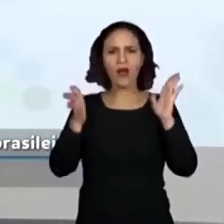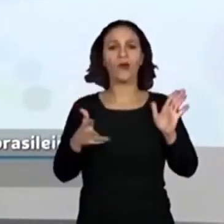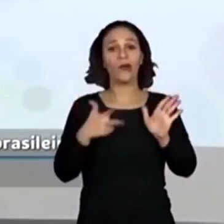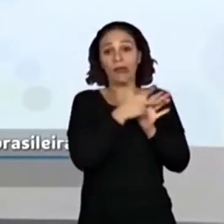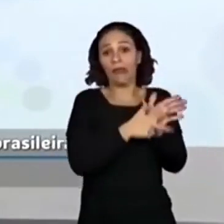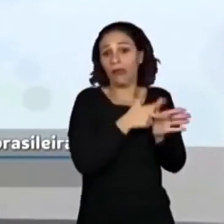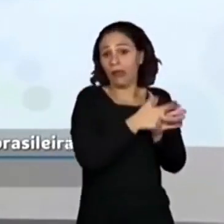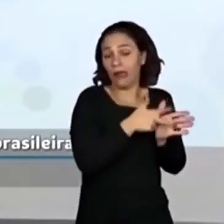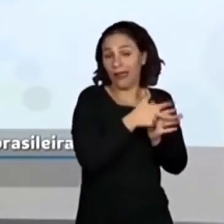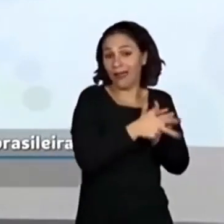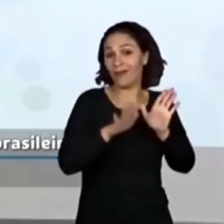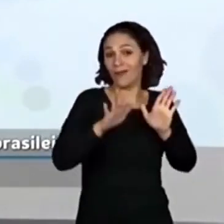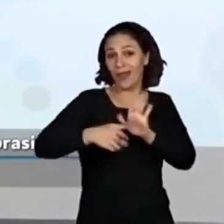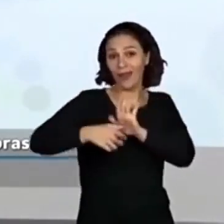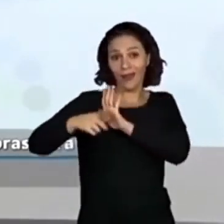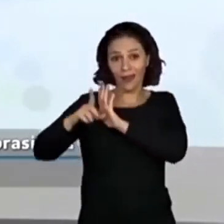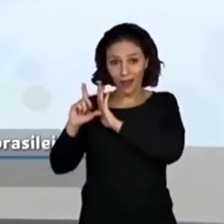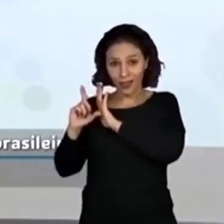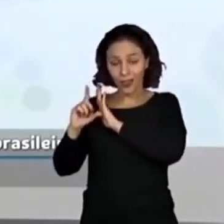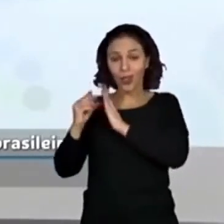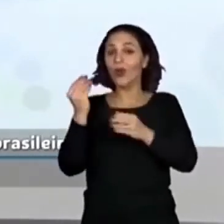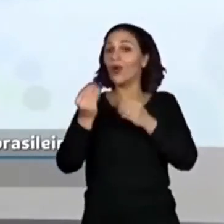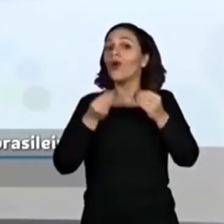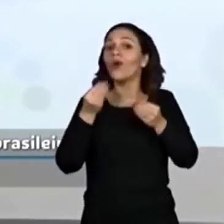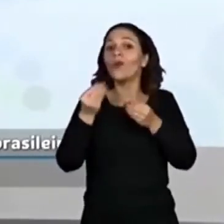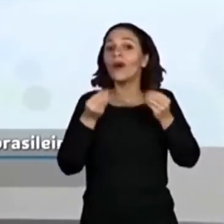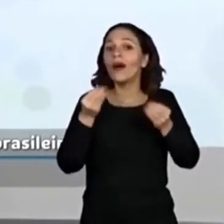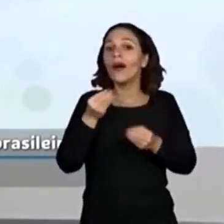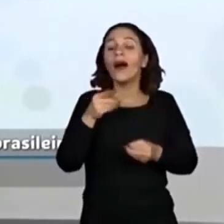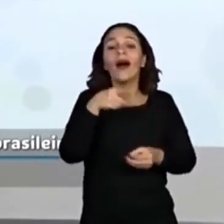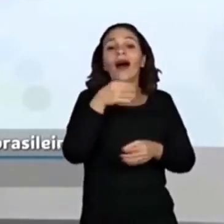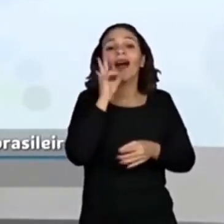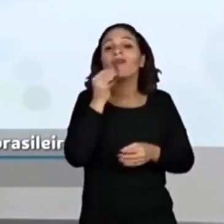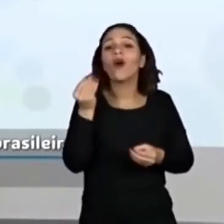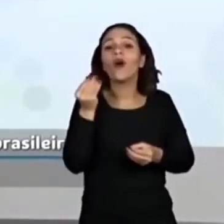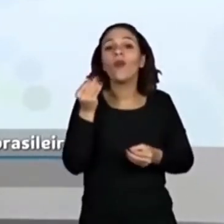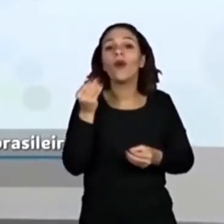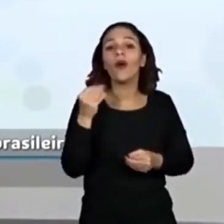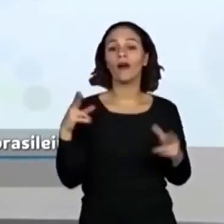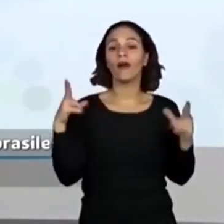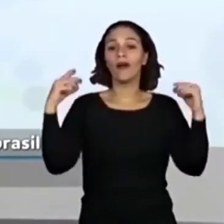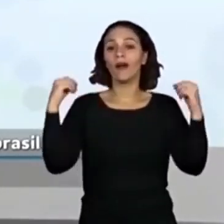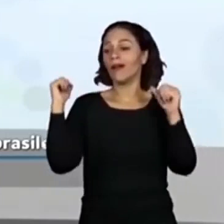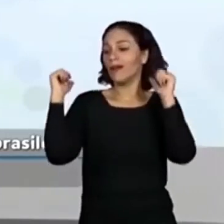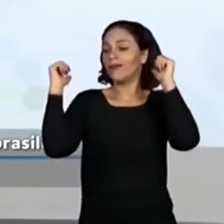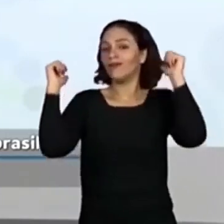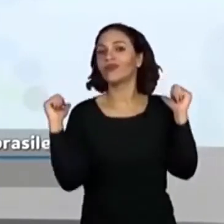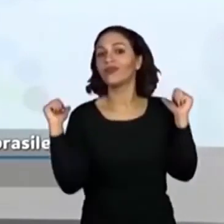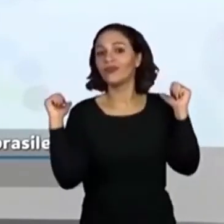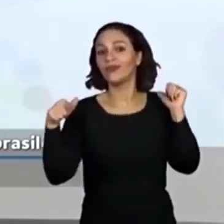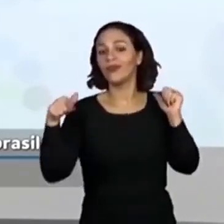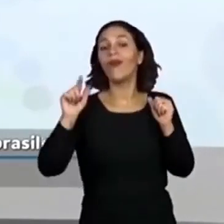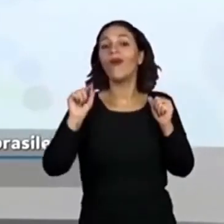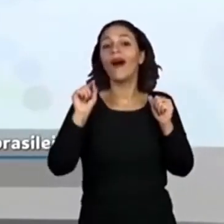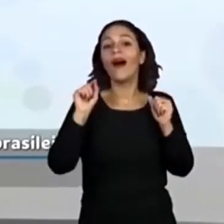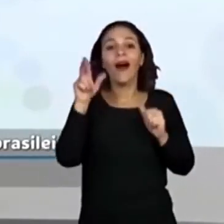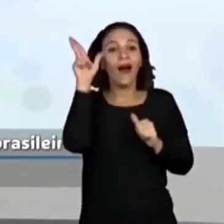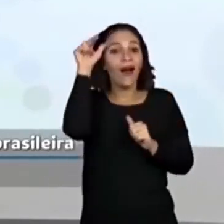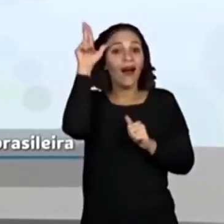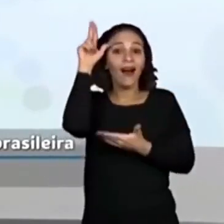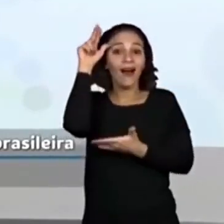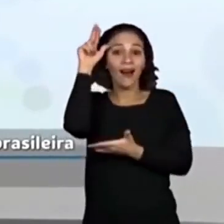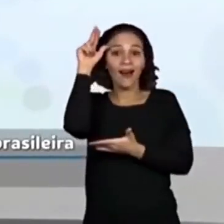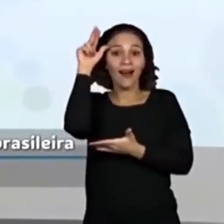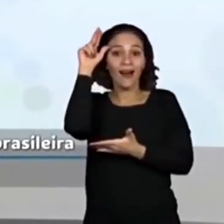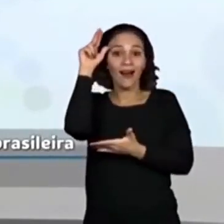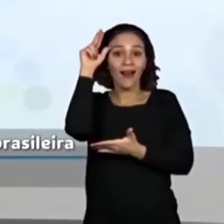naquela época o café era transportado no lombo de mulas. Então, o tempo, né, que você colhia até chegar ao porto